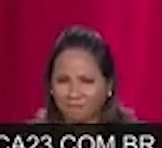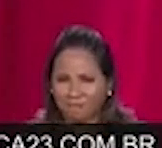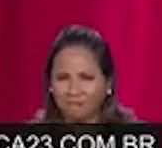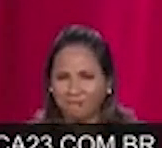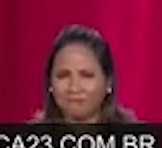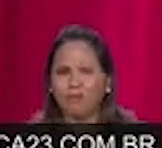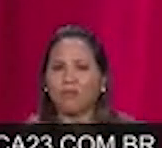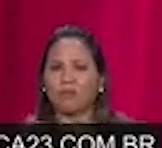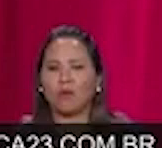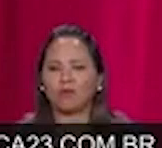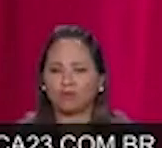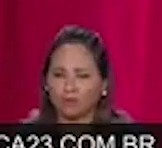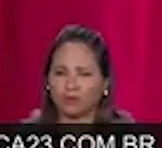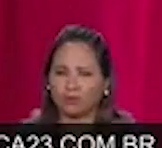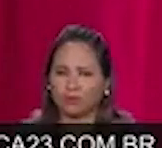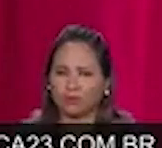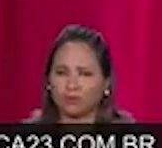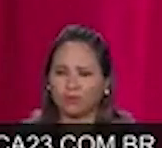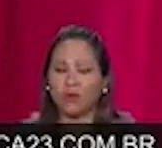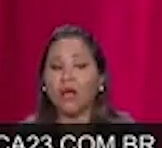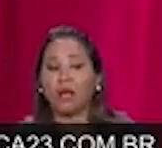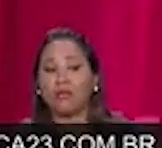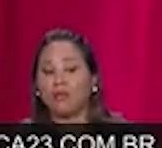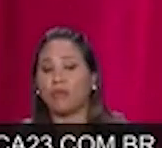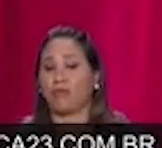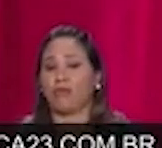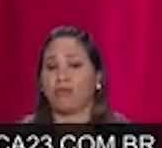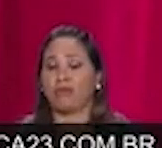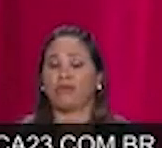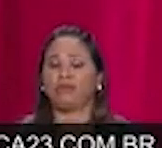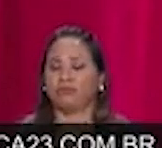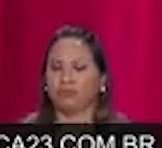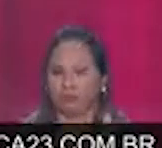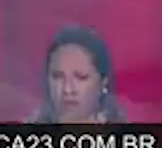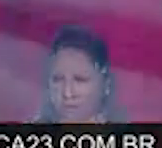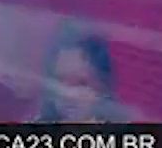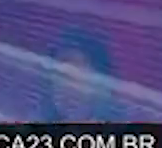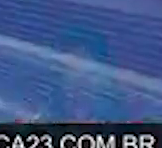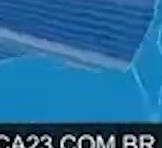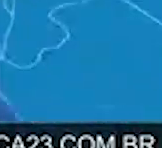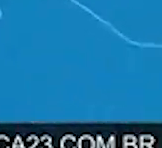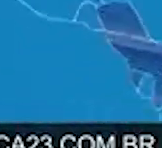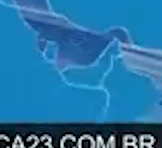que tanto Zelensky quanto o presidente russo Vladimir Putin não pareciam ter interesse em negociar a paz.